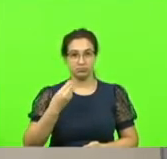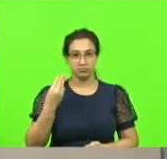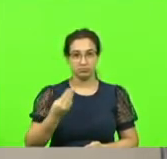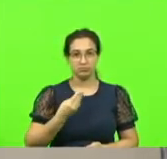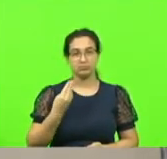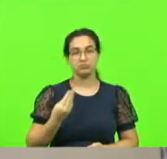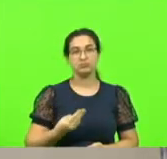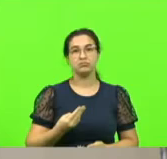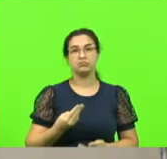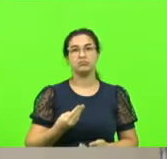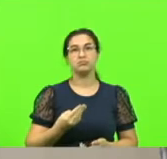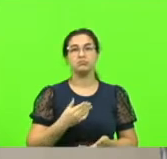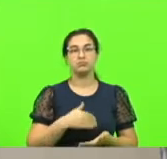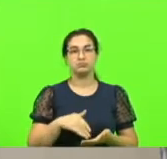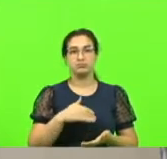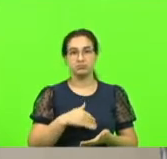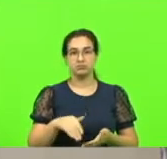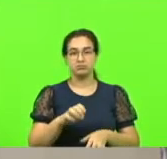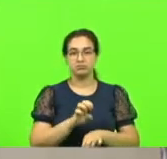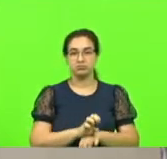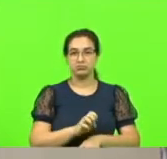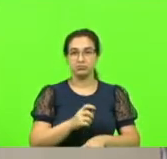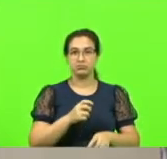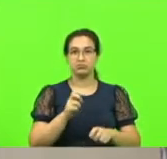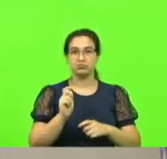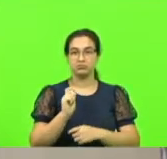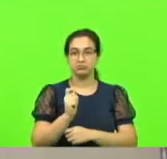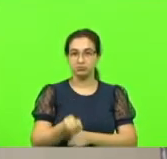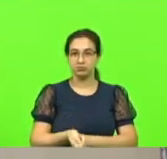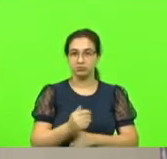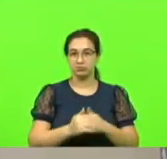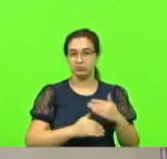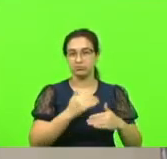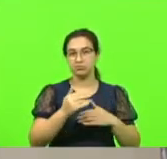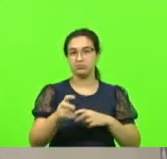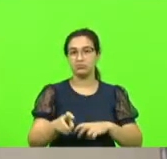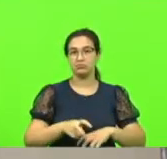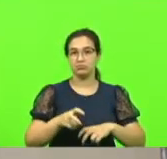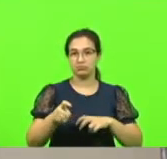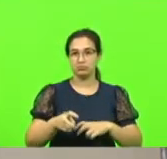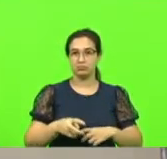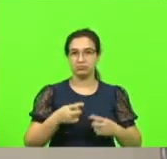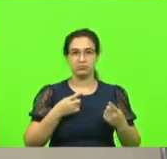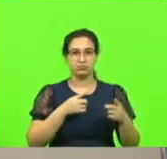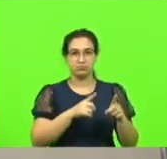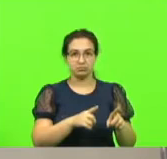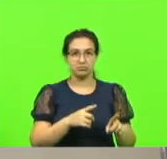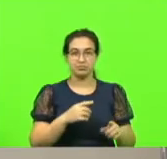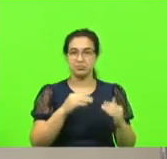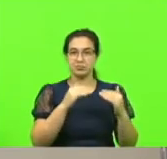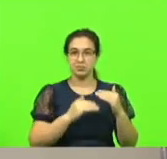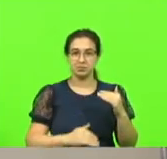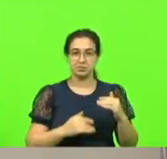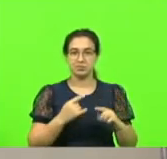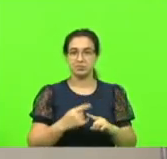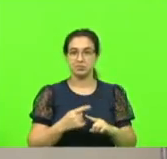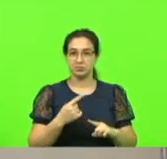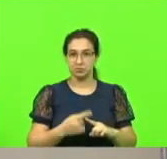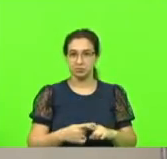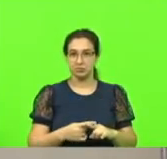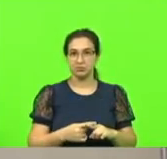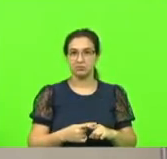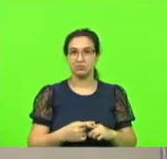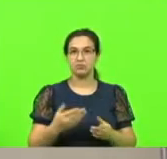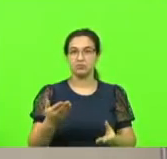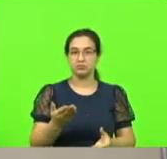manifestando ao secretário de Estado da Agricultura, da Pesca e do Desenvolvimento Rural, repúdio por estarem processando a ativista